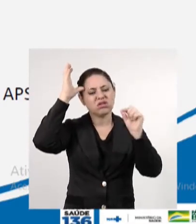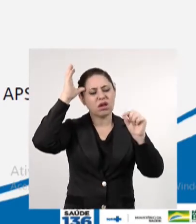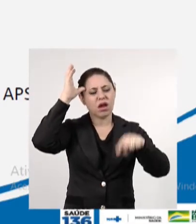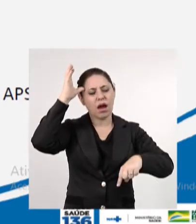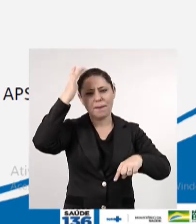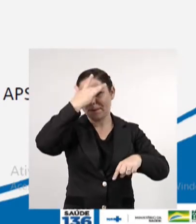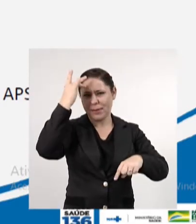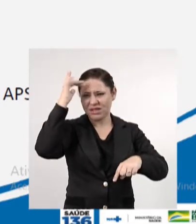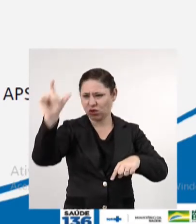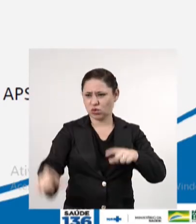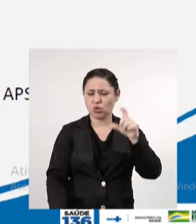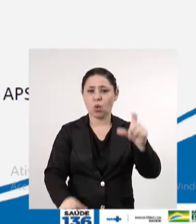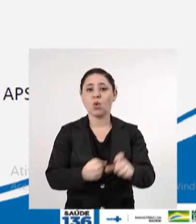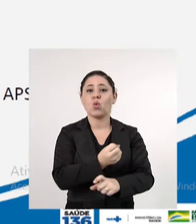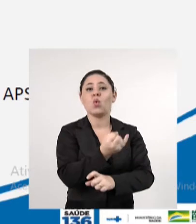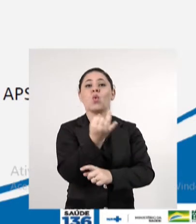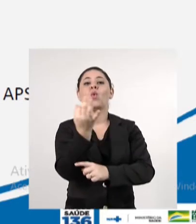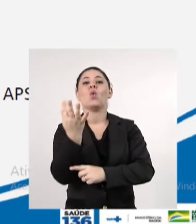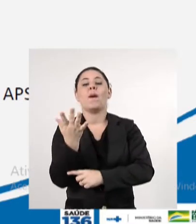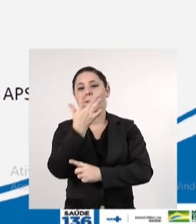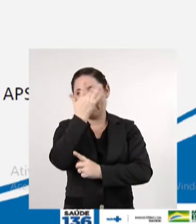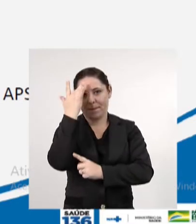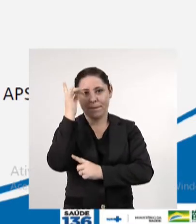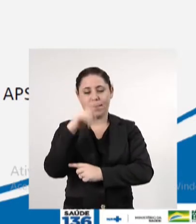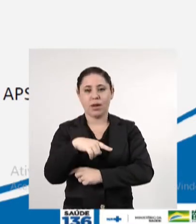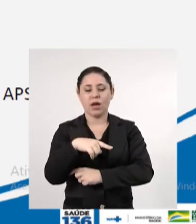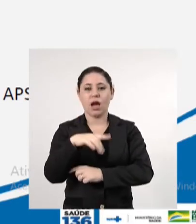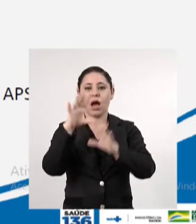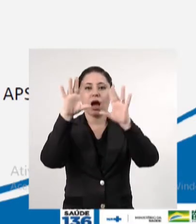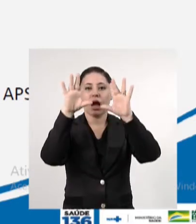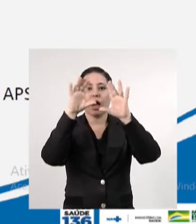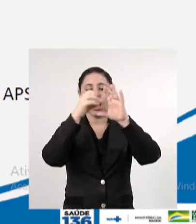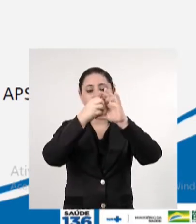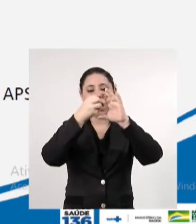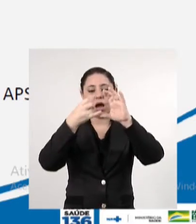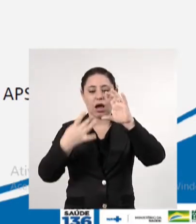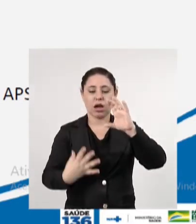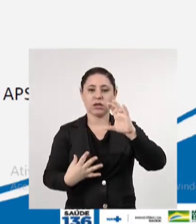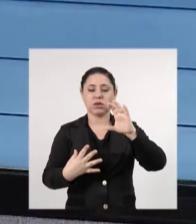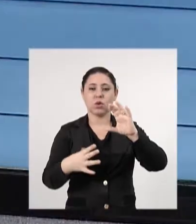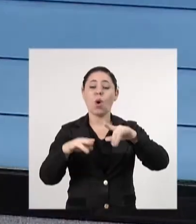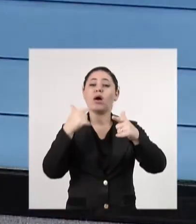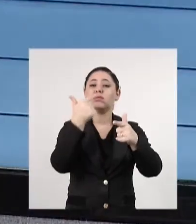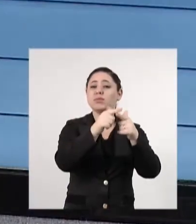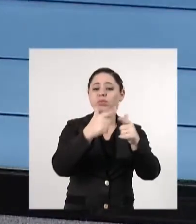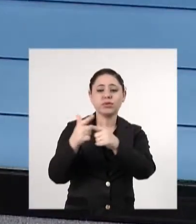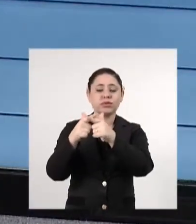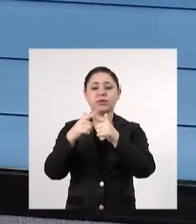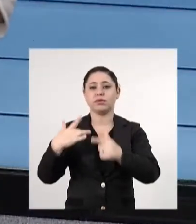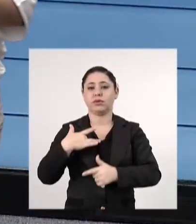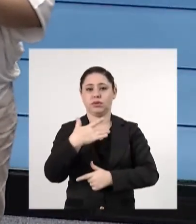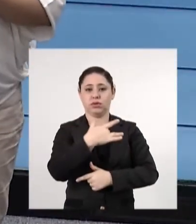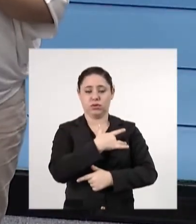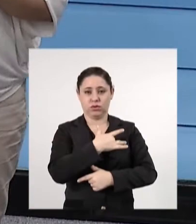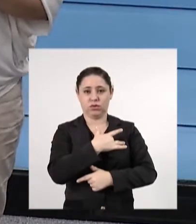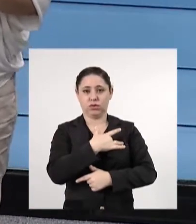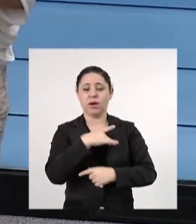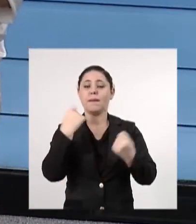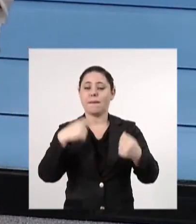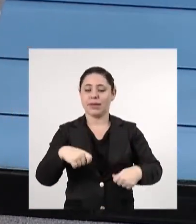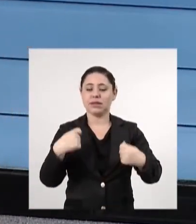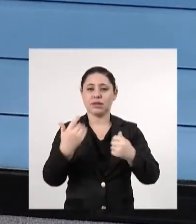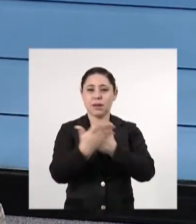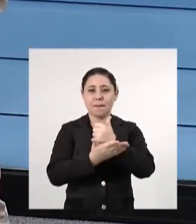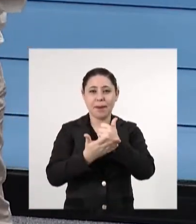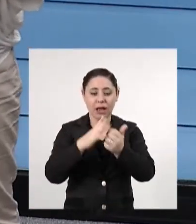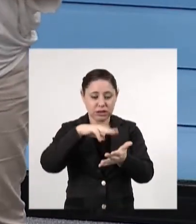essas pessoas, quantas pessoas são, qual que é a característica delas, quais são os seus problemas de saúde, ter essa base